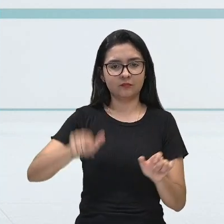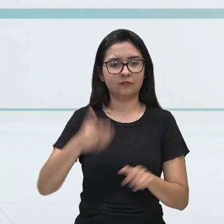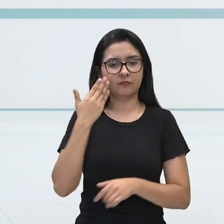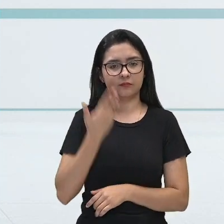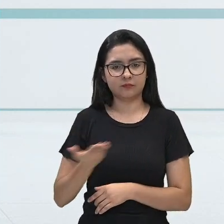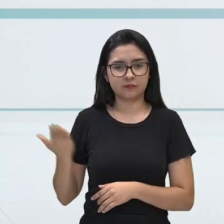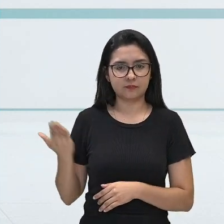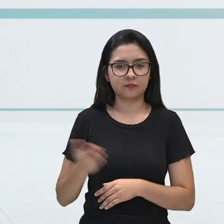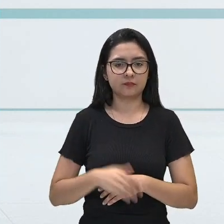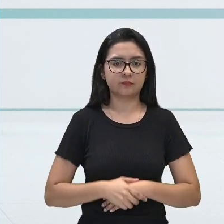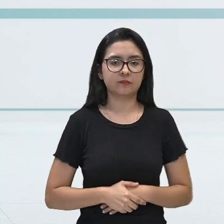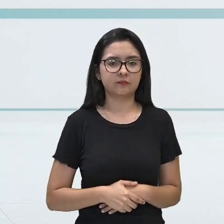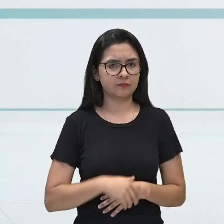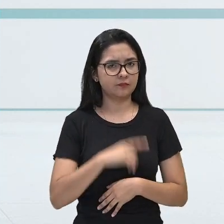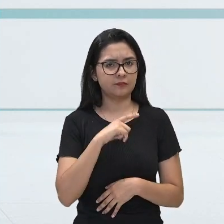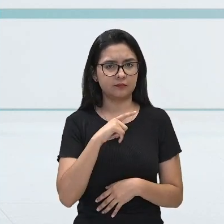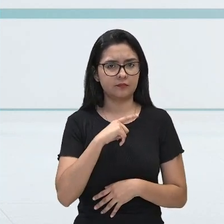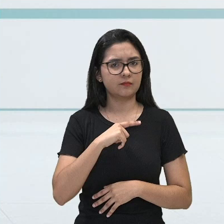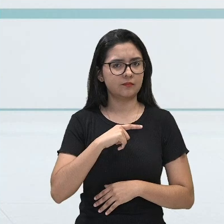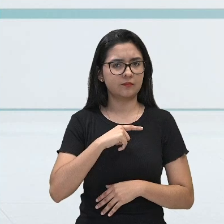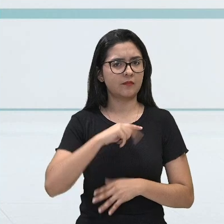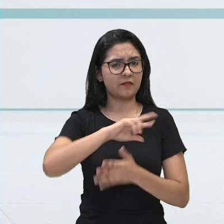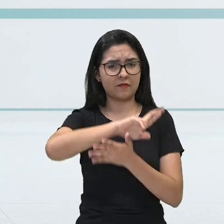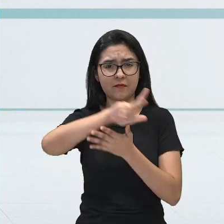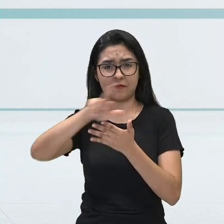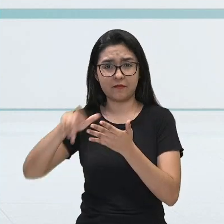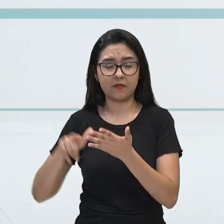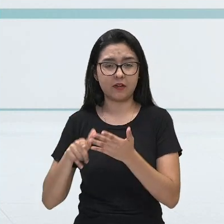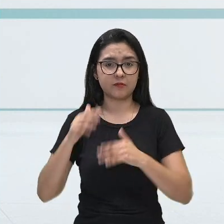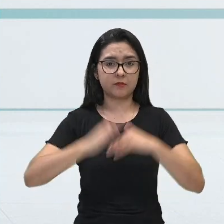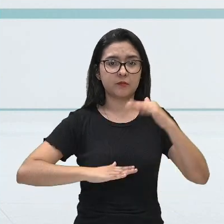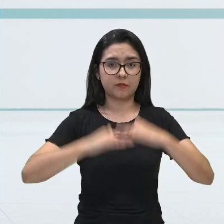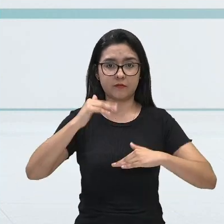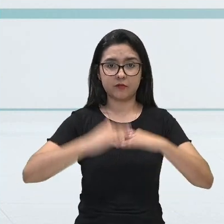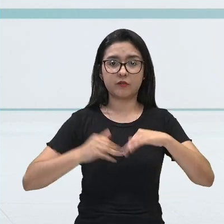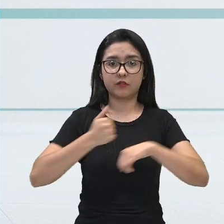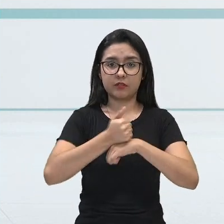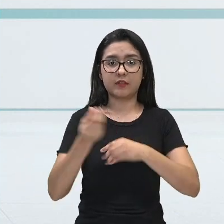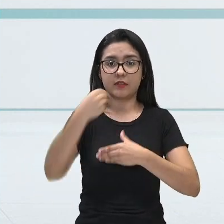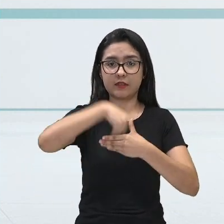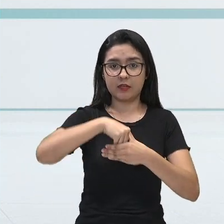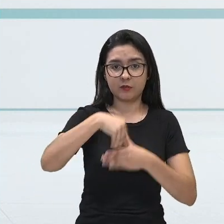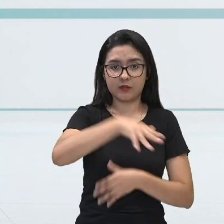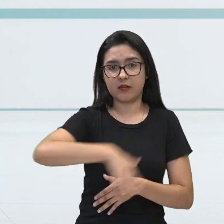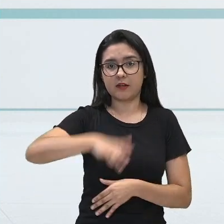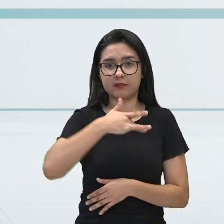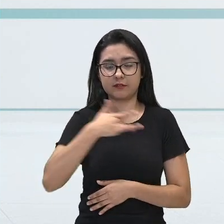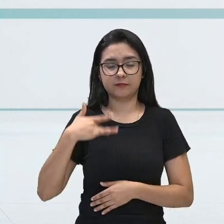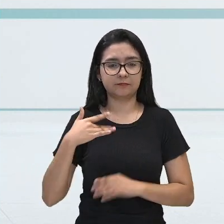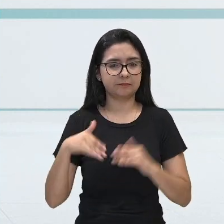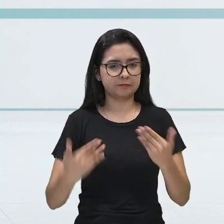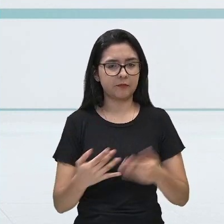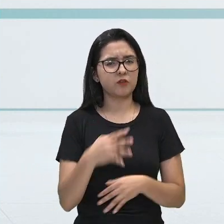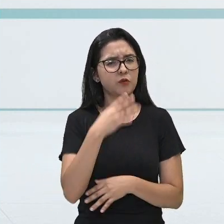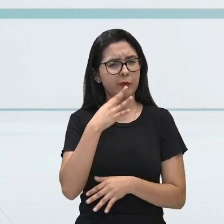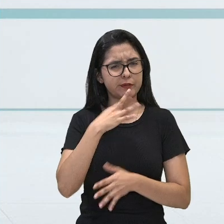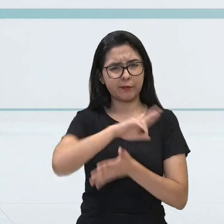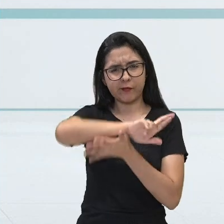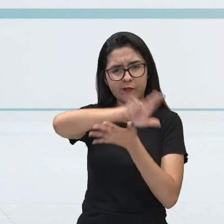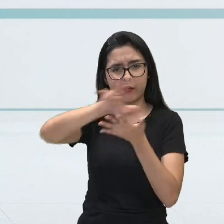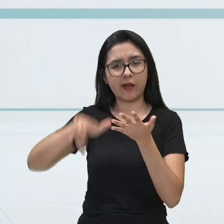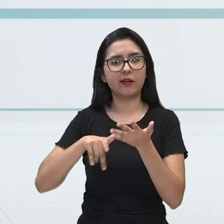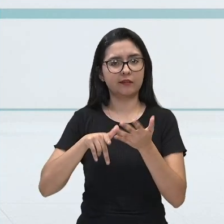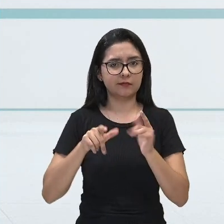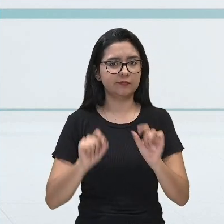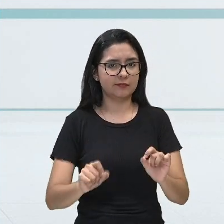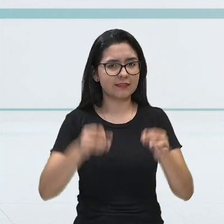Então, muitas profissões são exercidas dentro do meio da área da saúde. Nós conhecemos várias,